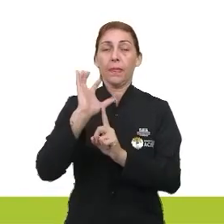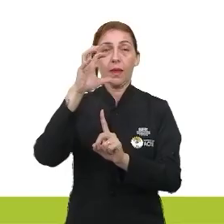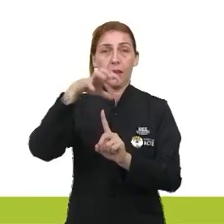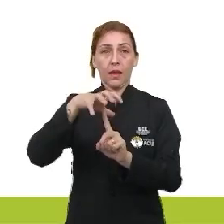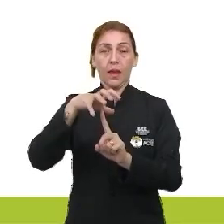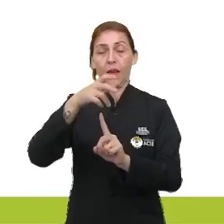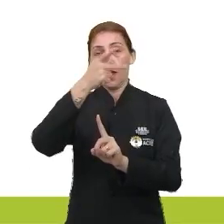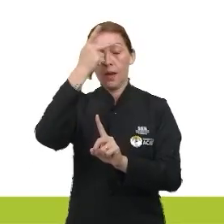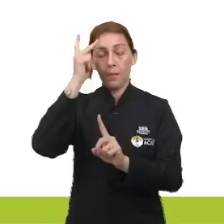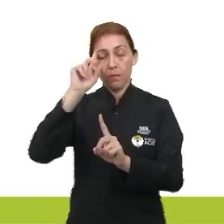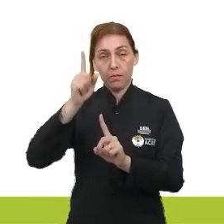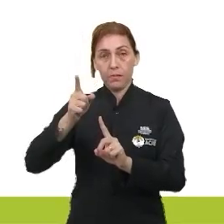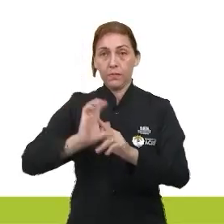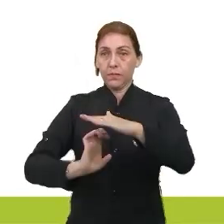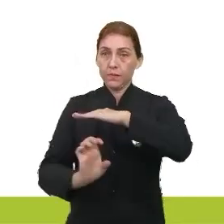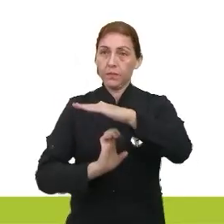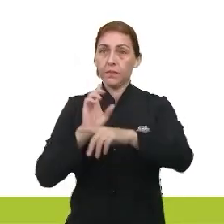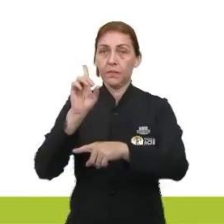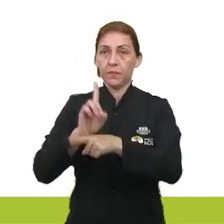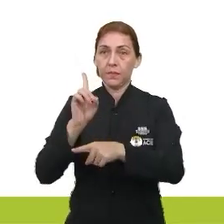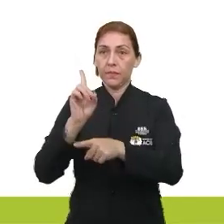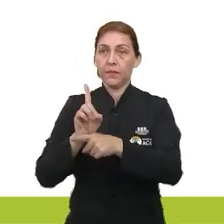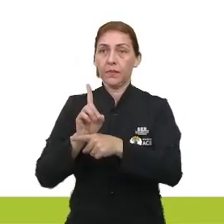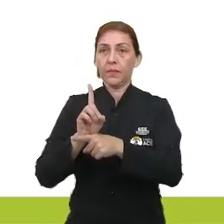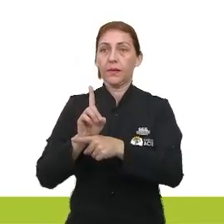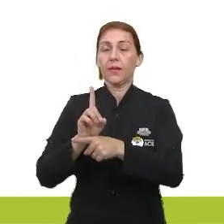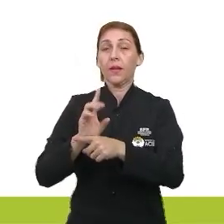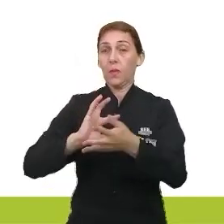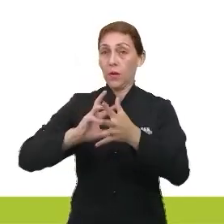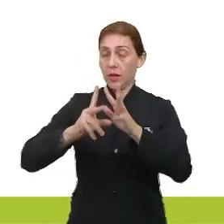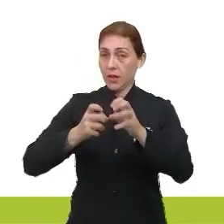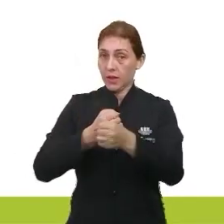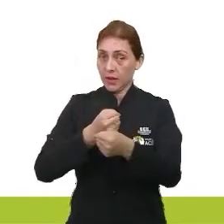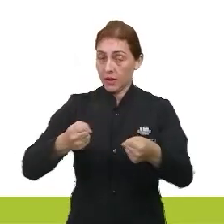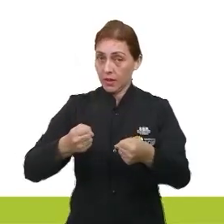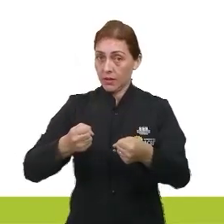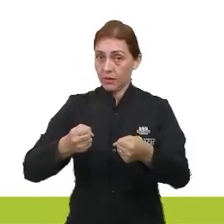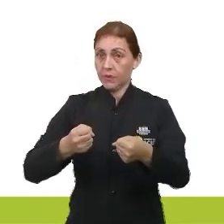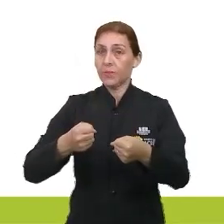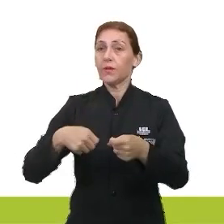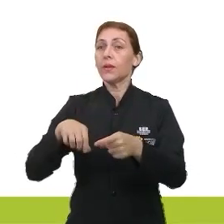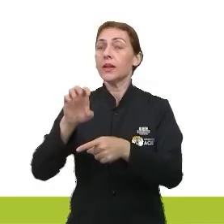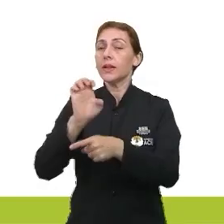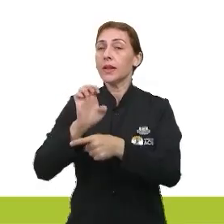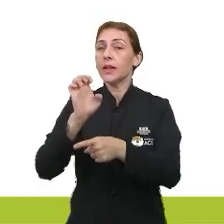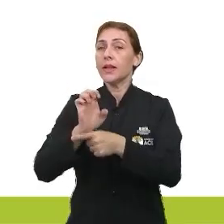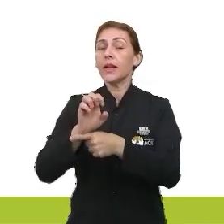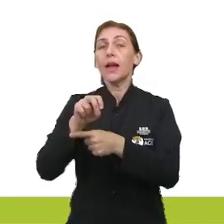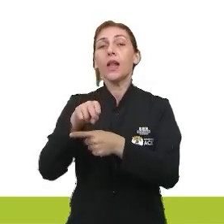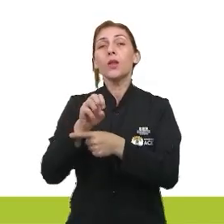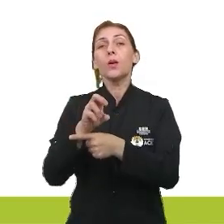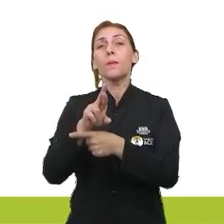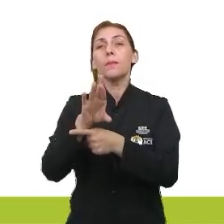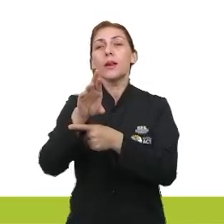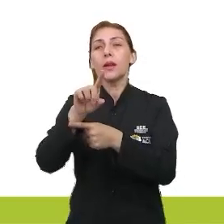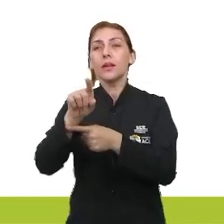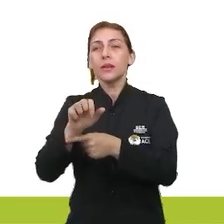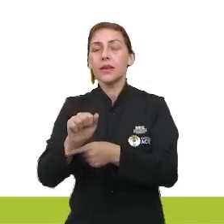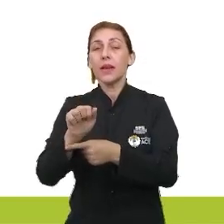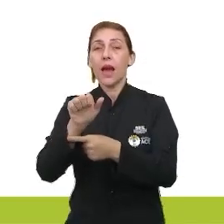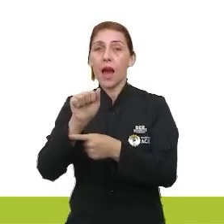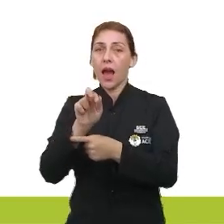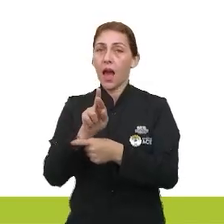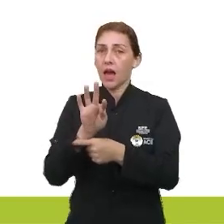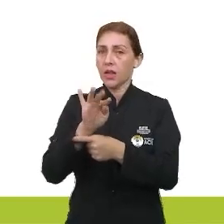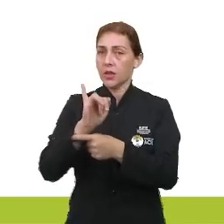e comerciantes. D, campesinato e artesãos. Ou letra E, nobreza e